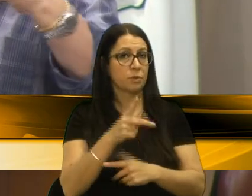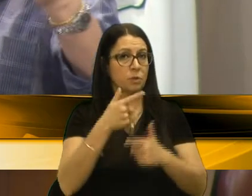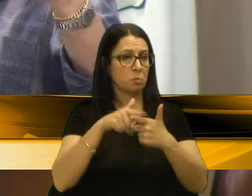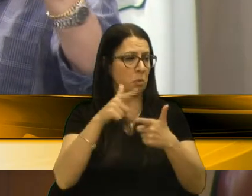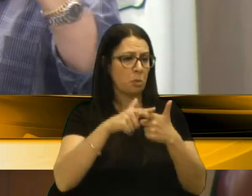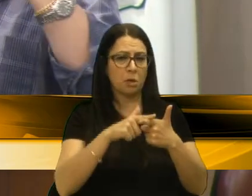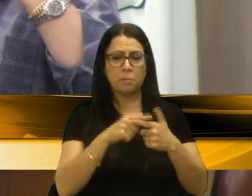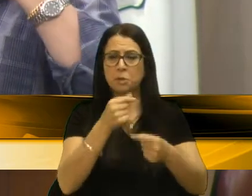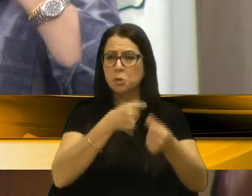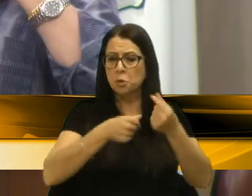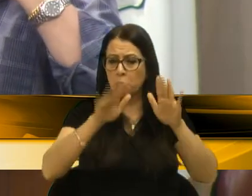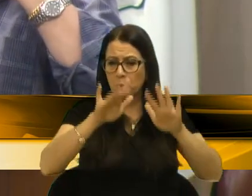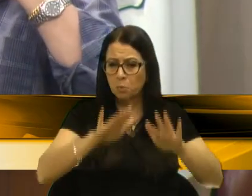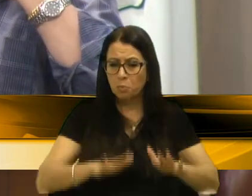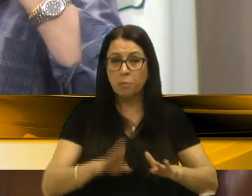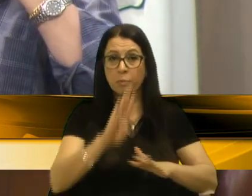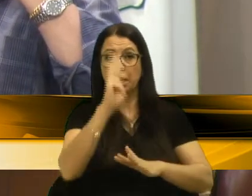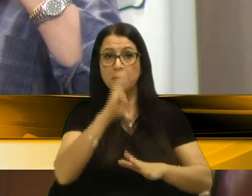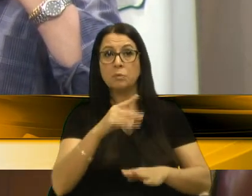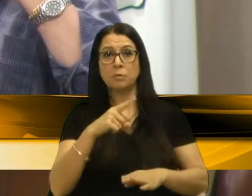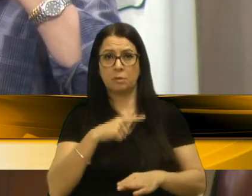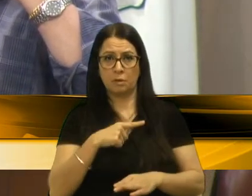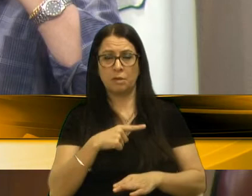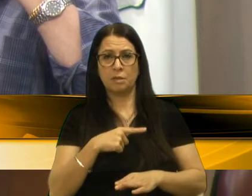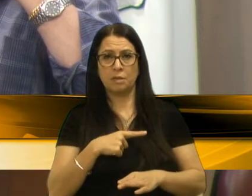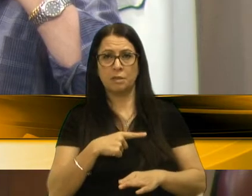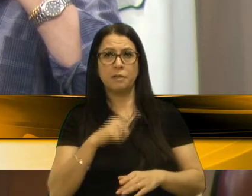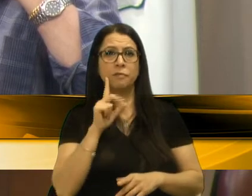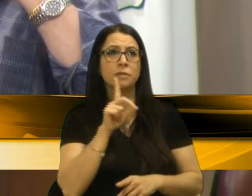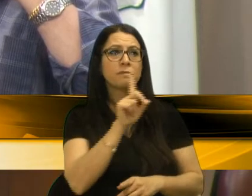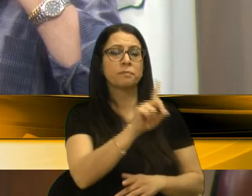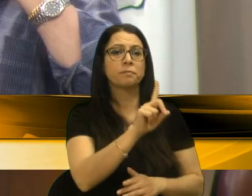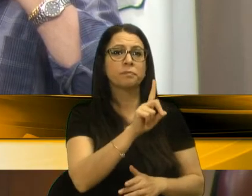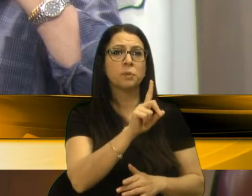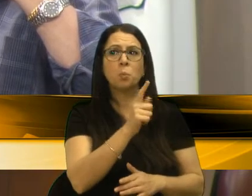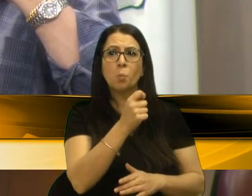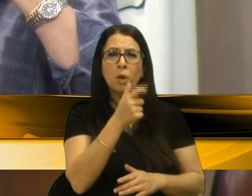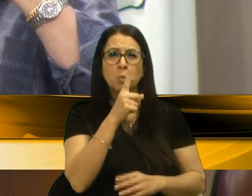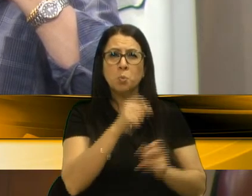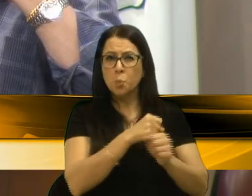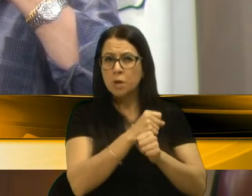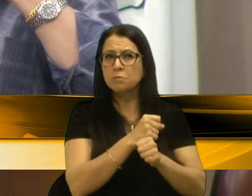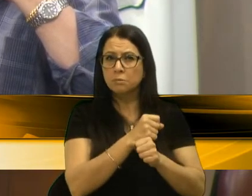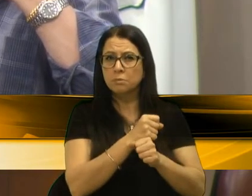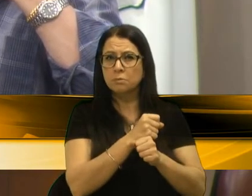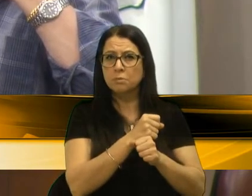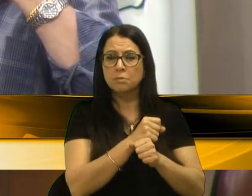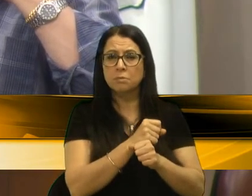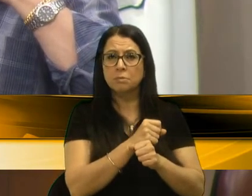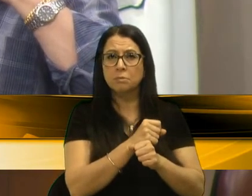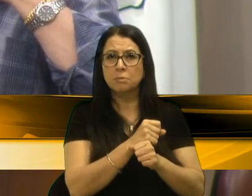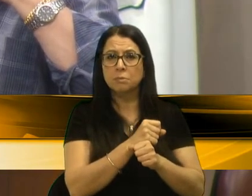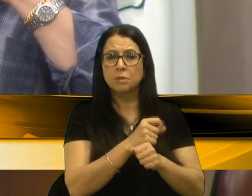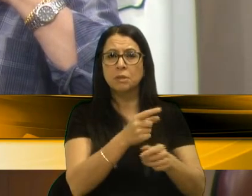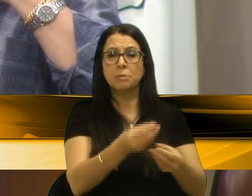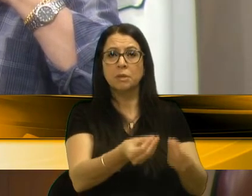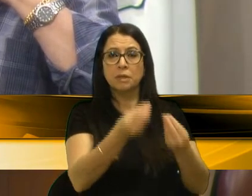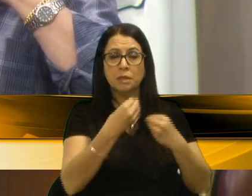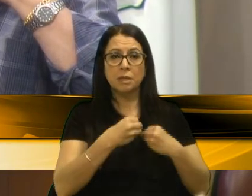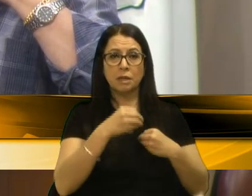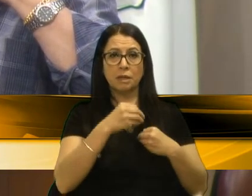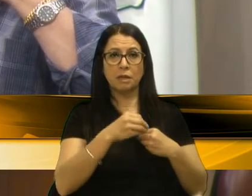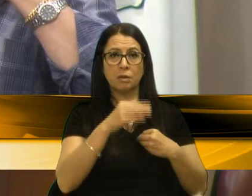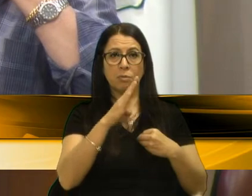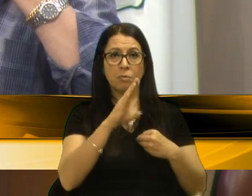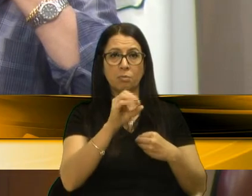problemas econômicos que o Brasil enfrenta, você levar quase um ano para receber um boletim de informações